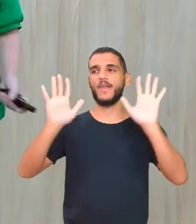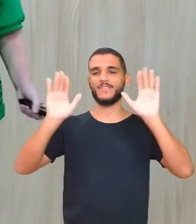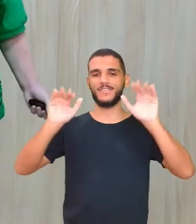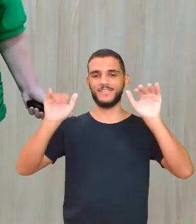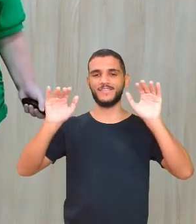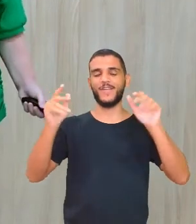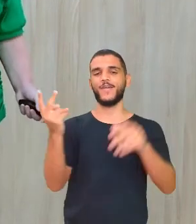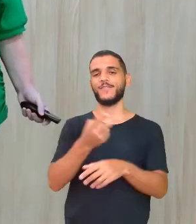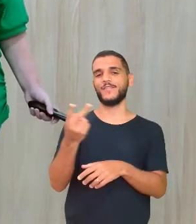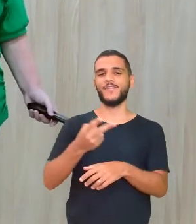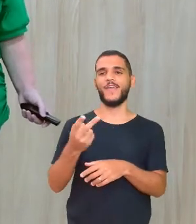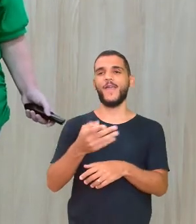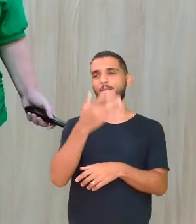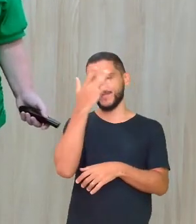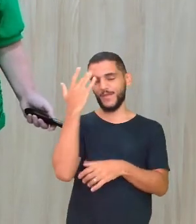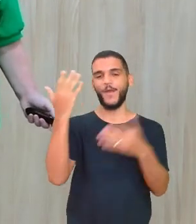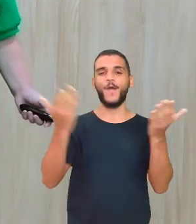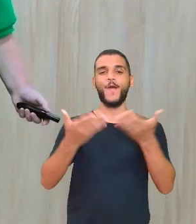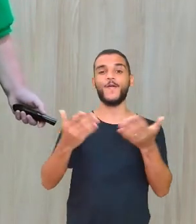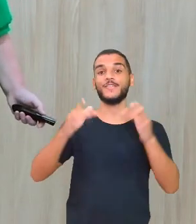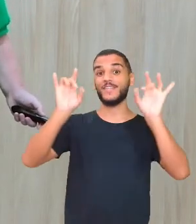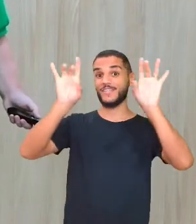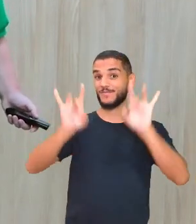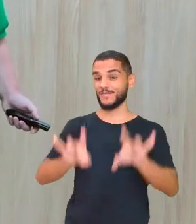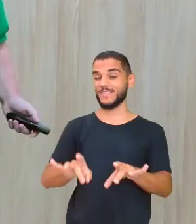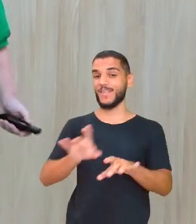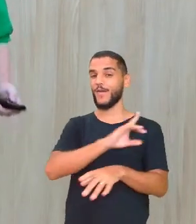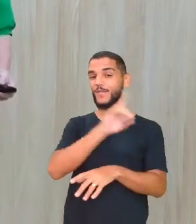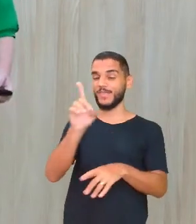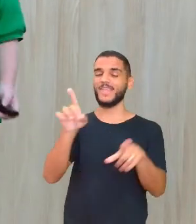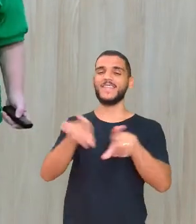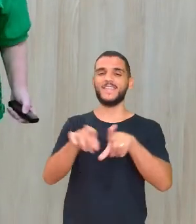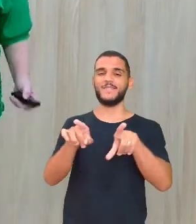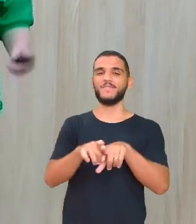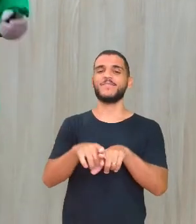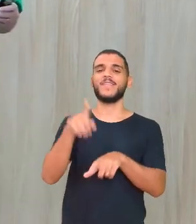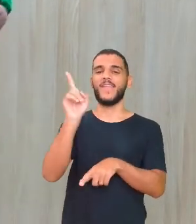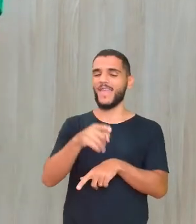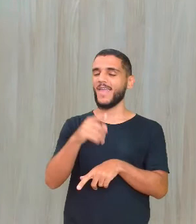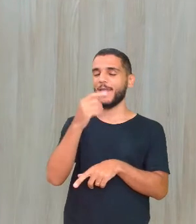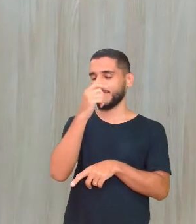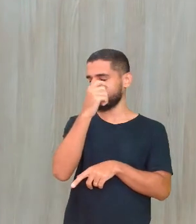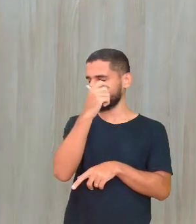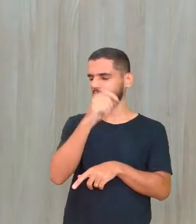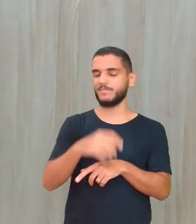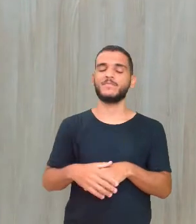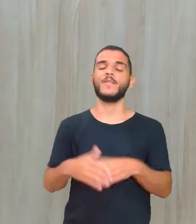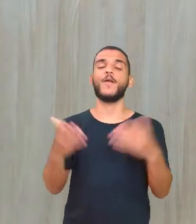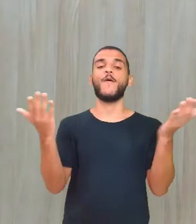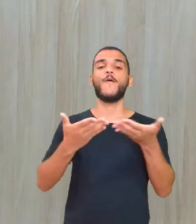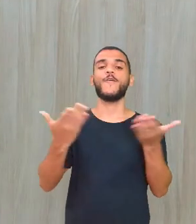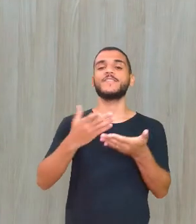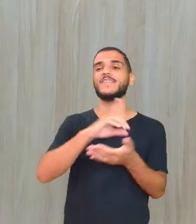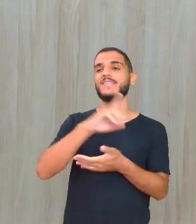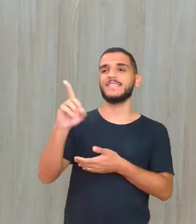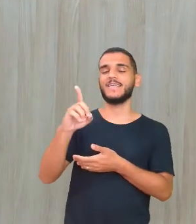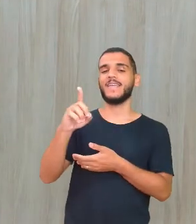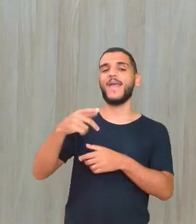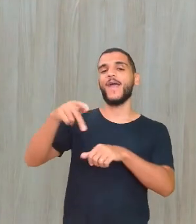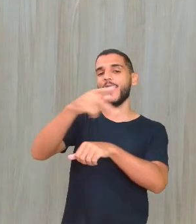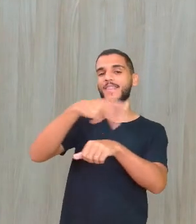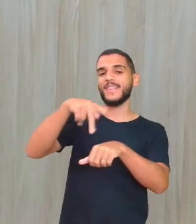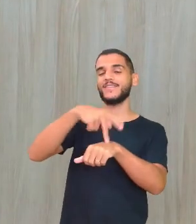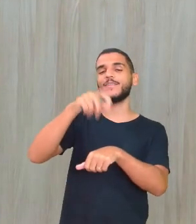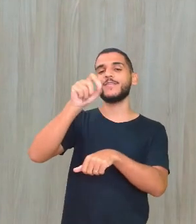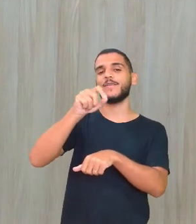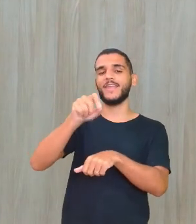por Marta, porque hoje é um dia especial. Muito especial. Hoje é o Dia Nacional do